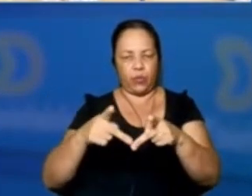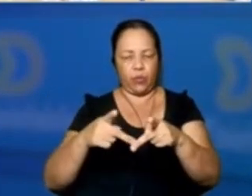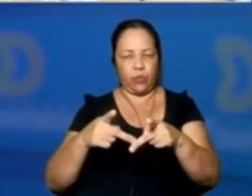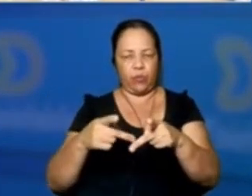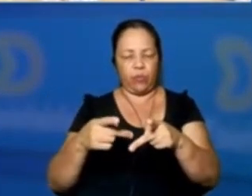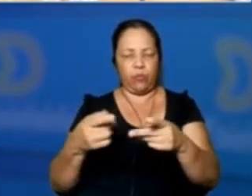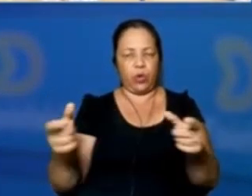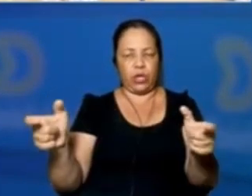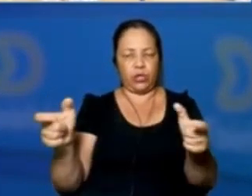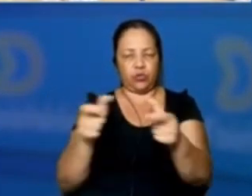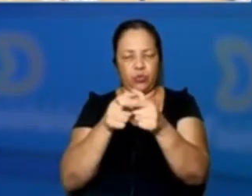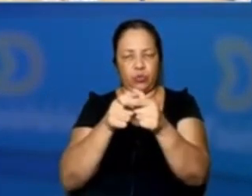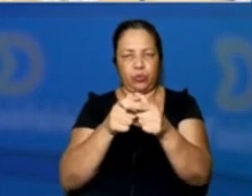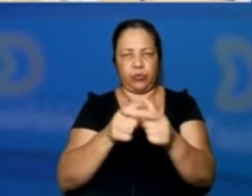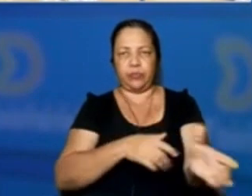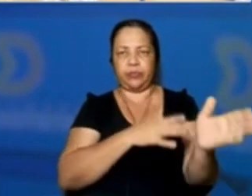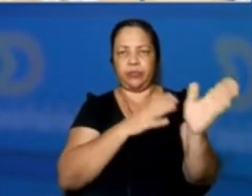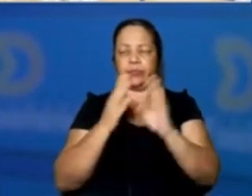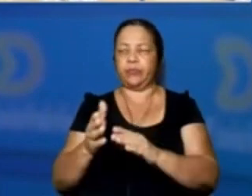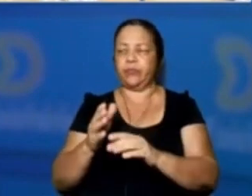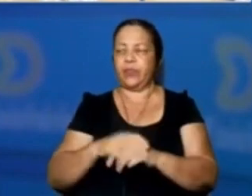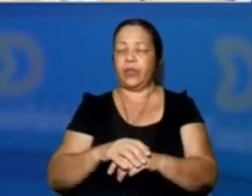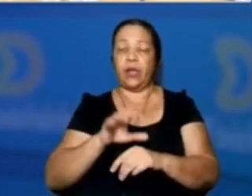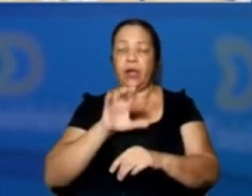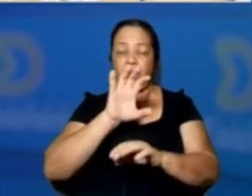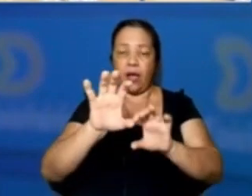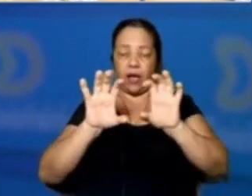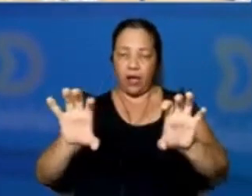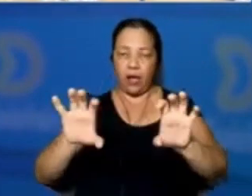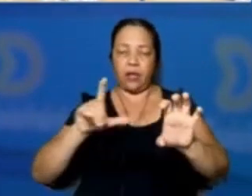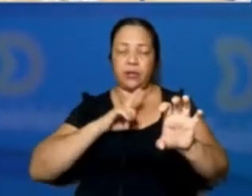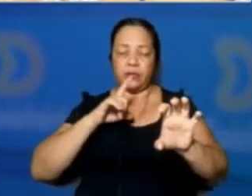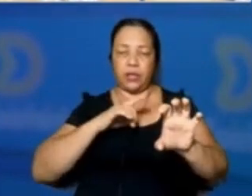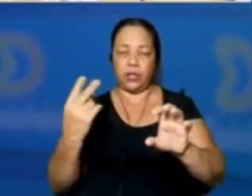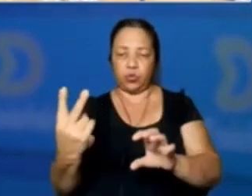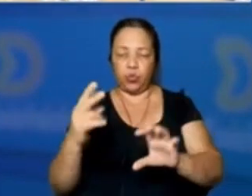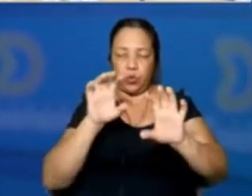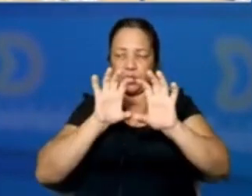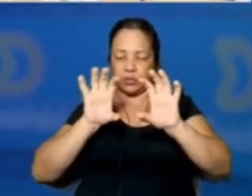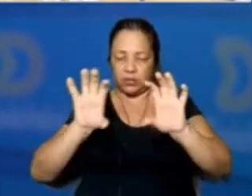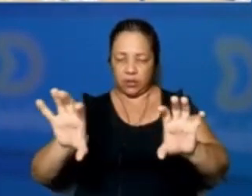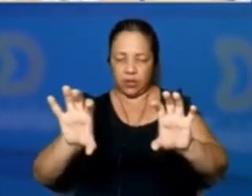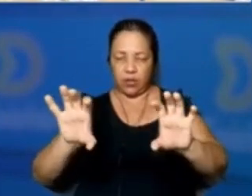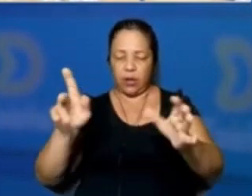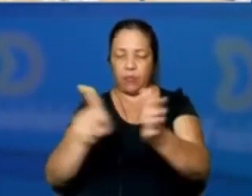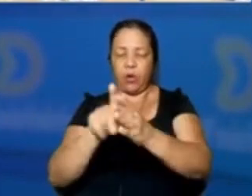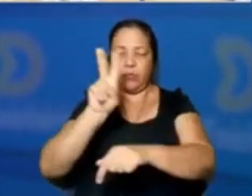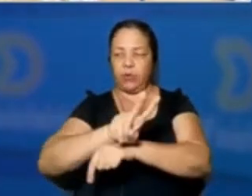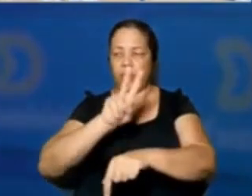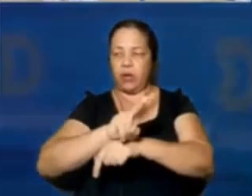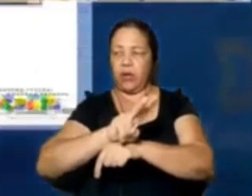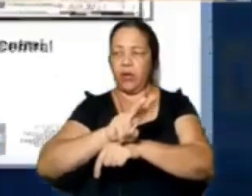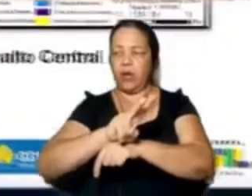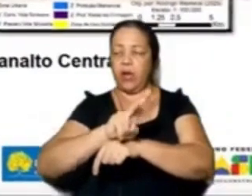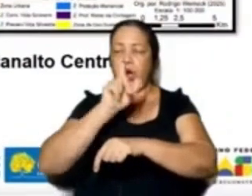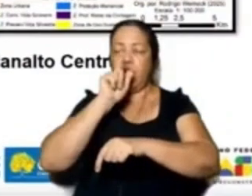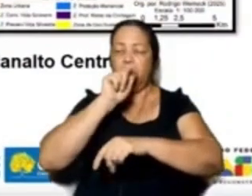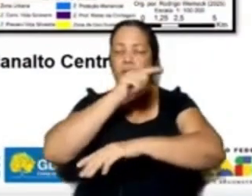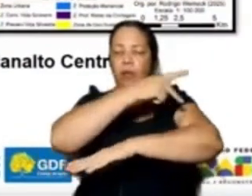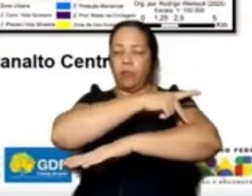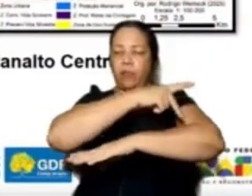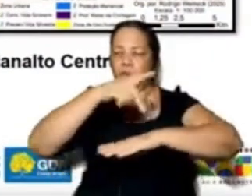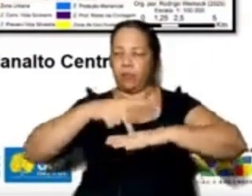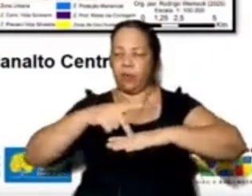A área também tem partes integrantes de 2 áreas de proteção ambiental, a APA do Lago Paranoá e a APA do